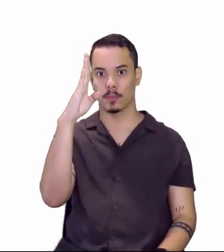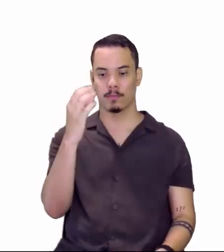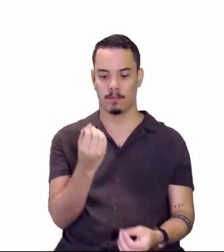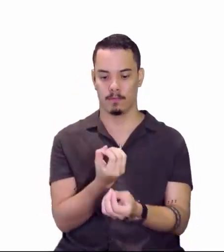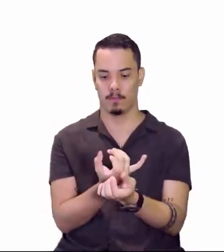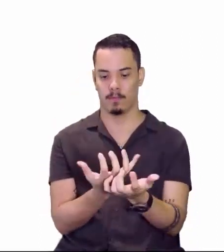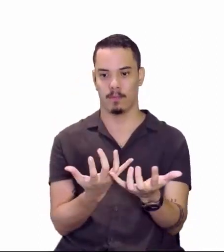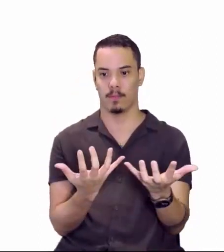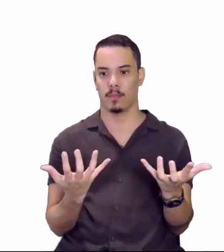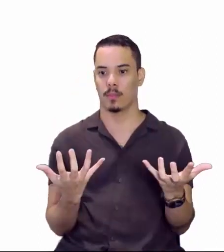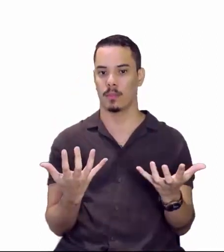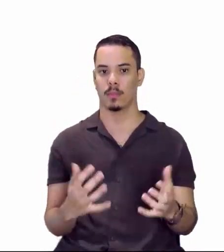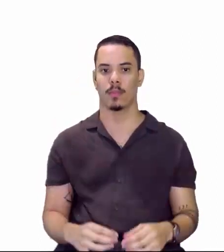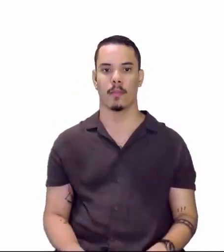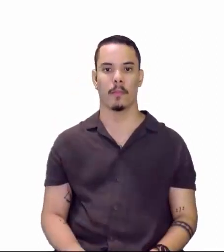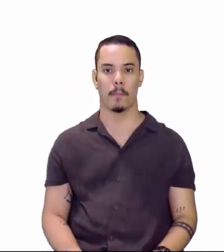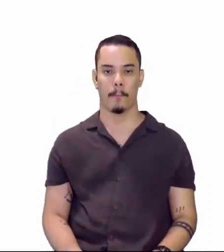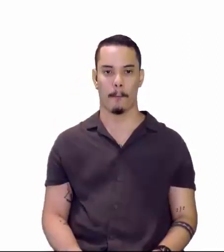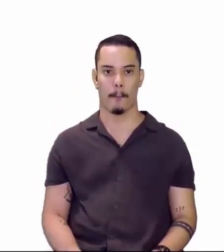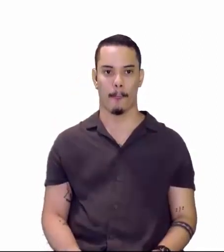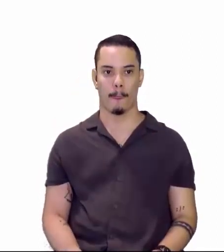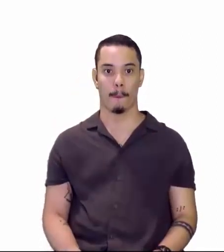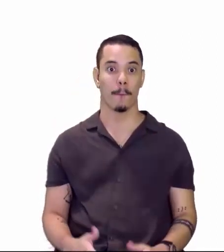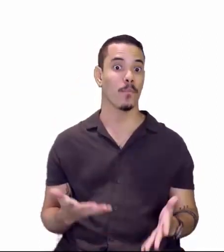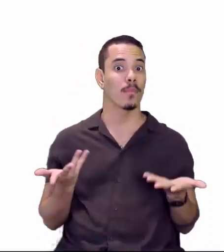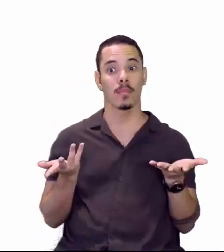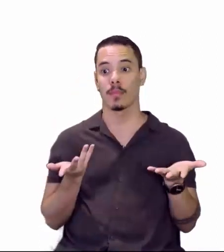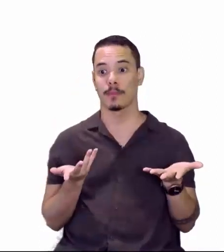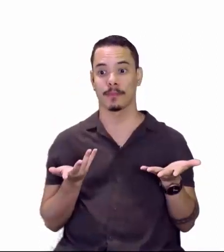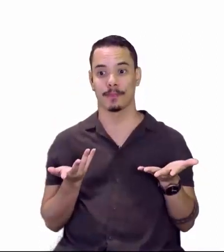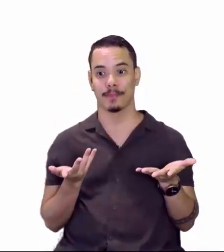principais fertilizantes. E aí?